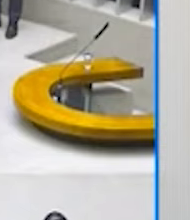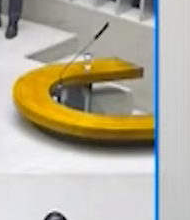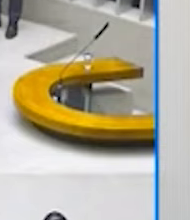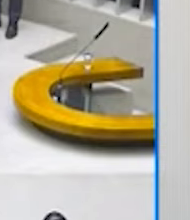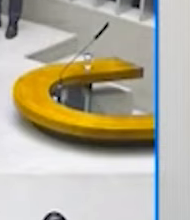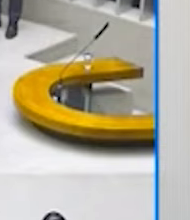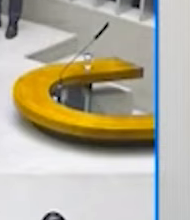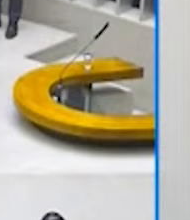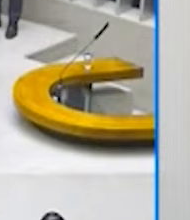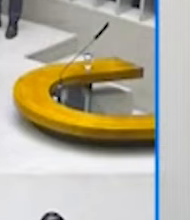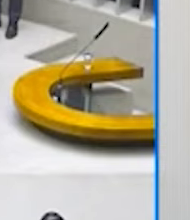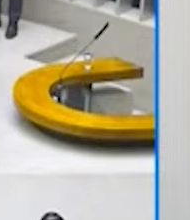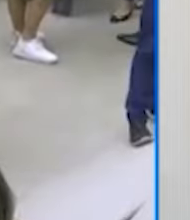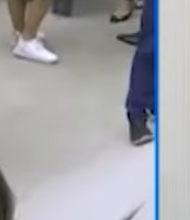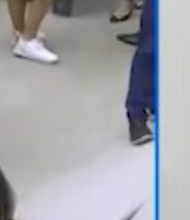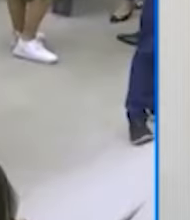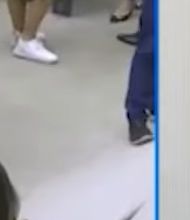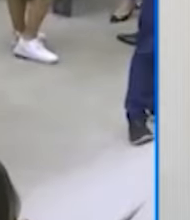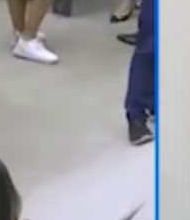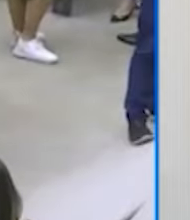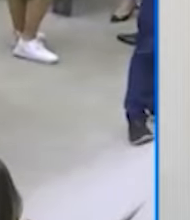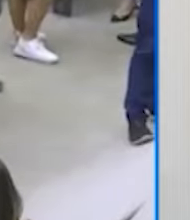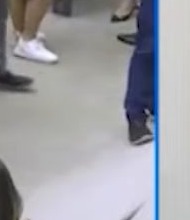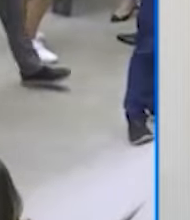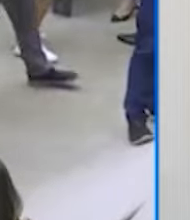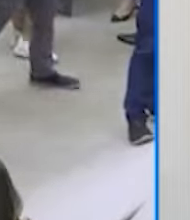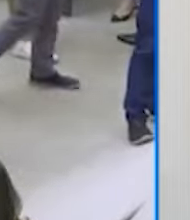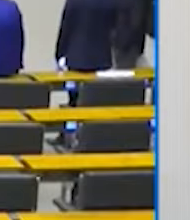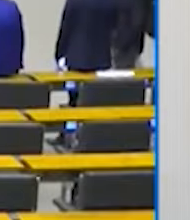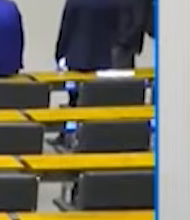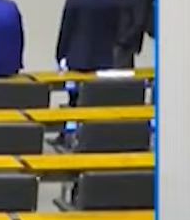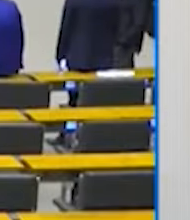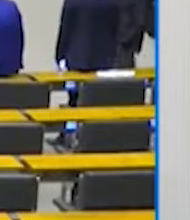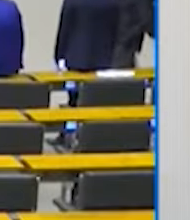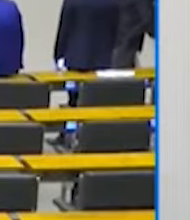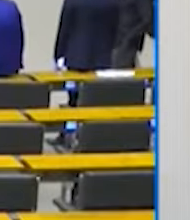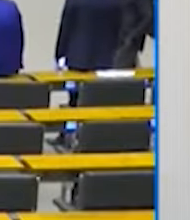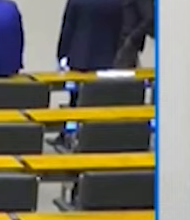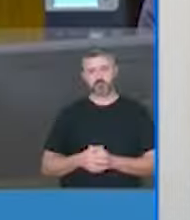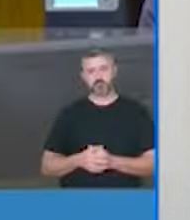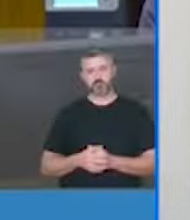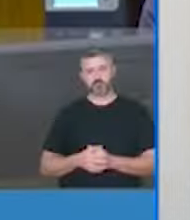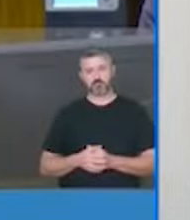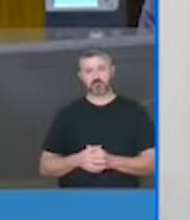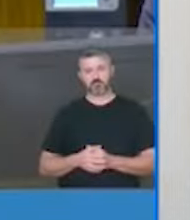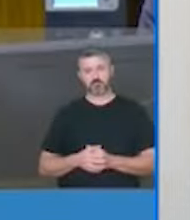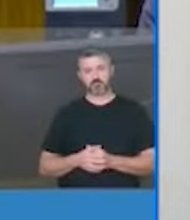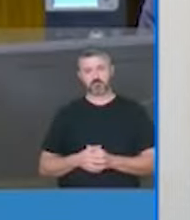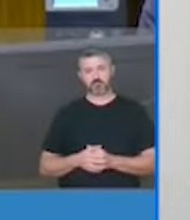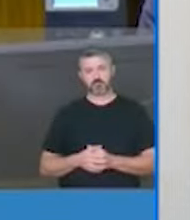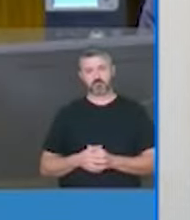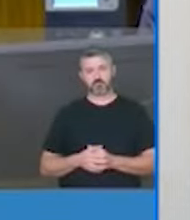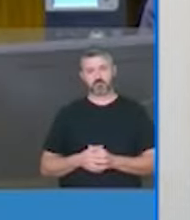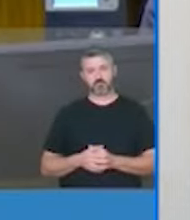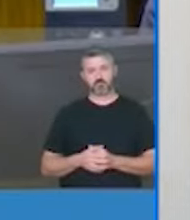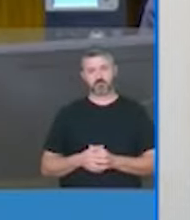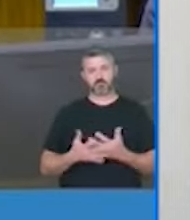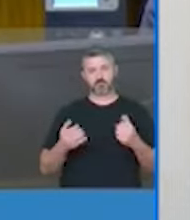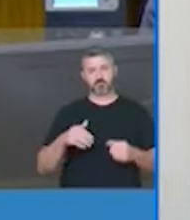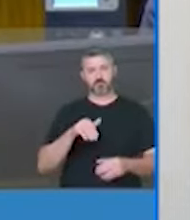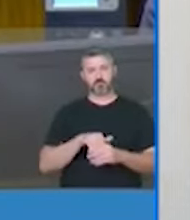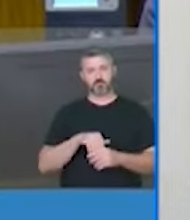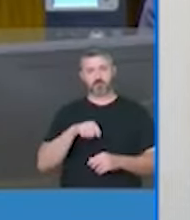Câmara, ele pode ser votado a qualquer momento no plenário da Câmara. E aí, quando a gente fala que tem problemas, aí que tivemos problemas